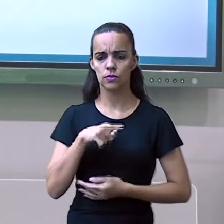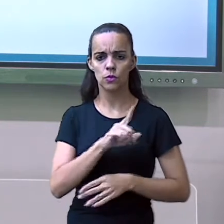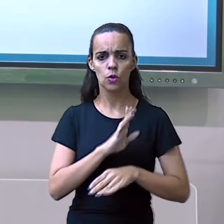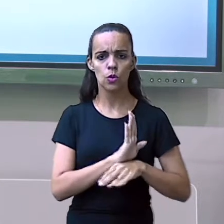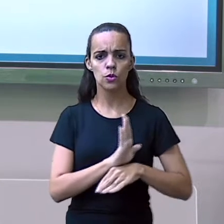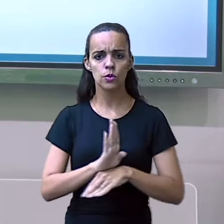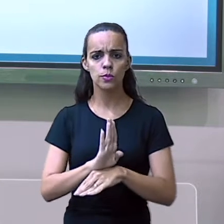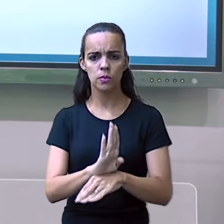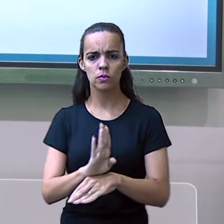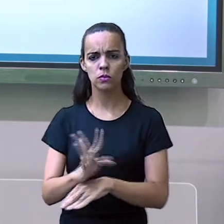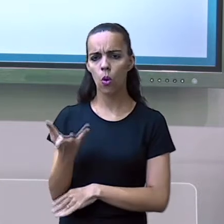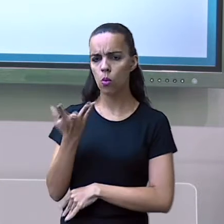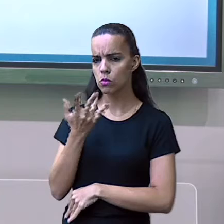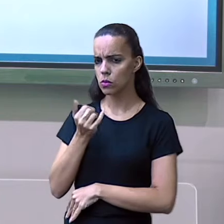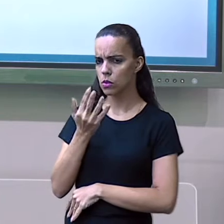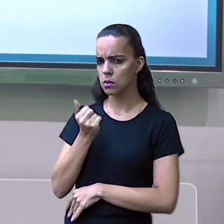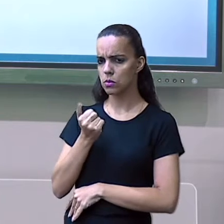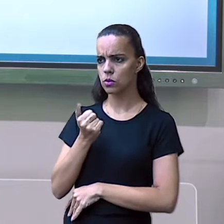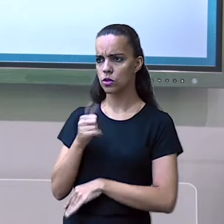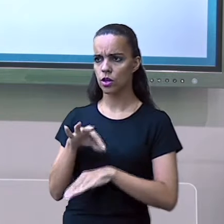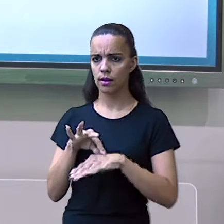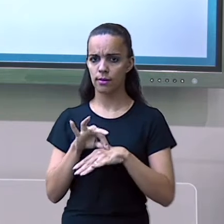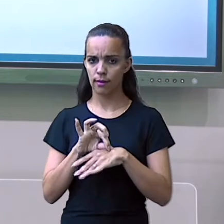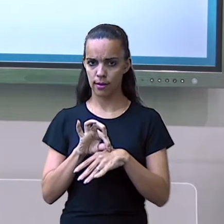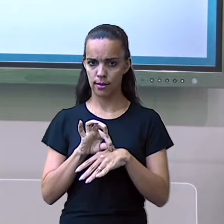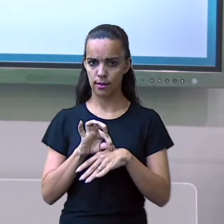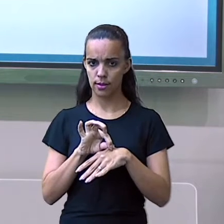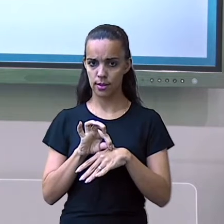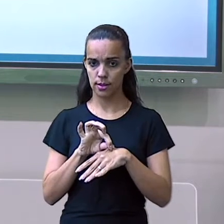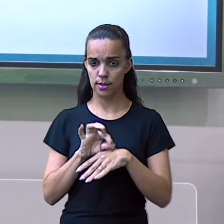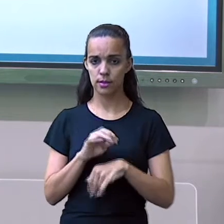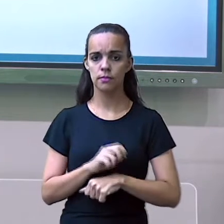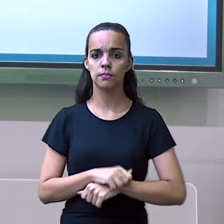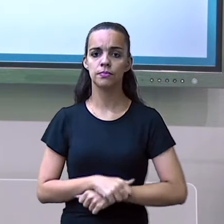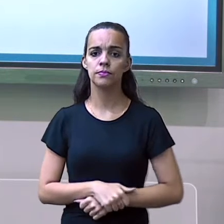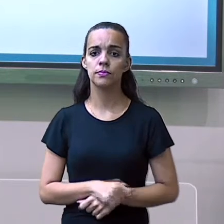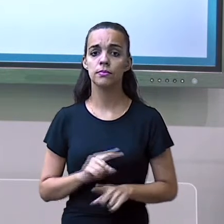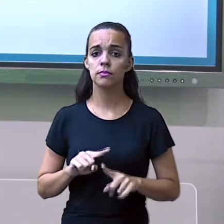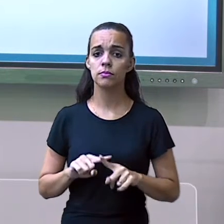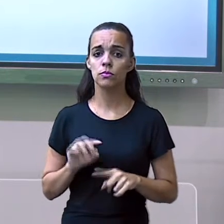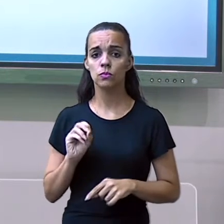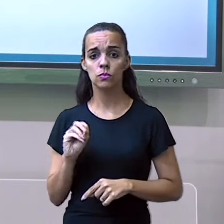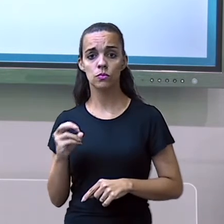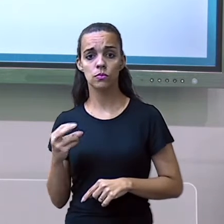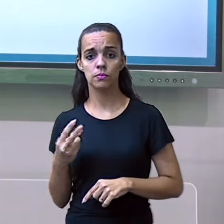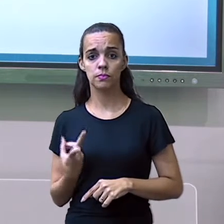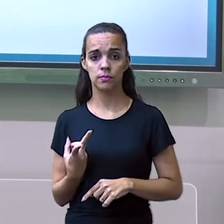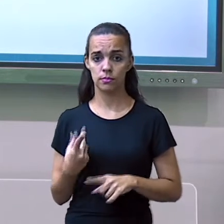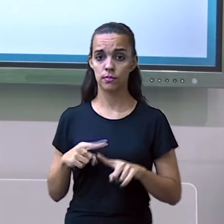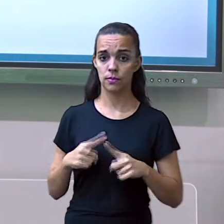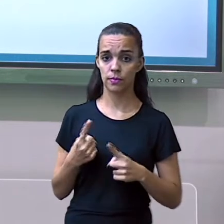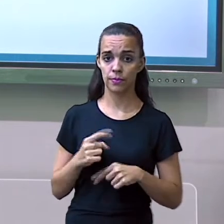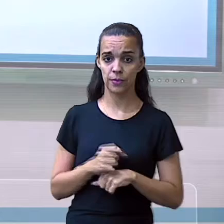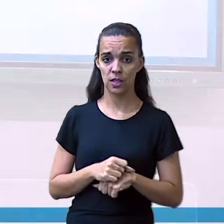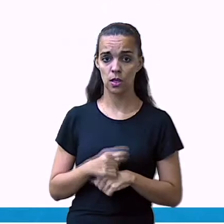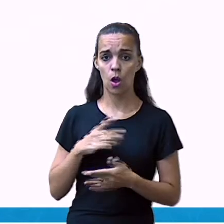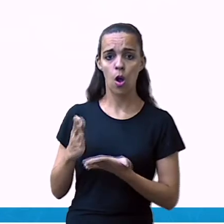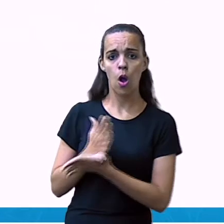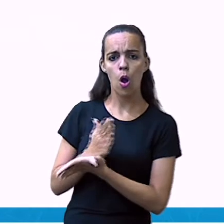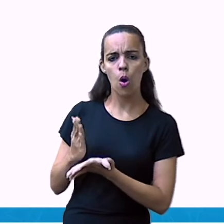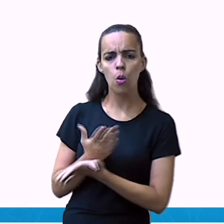tubarões alimentam-se de carne ou apenas